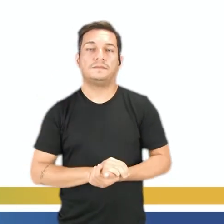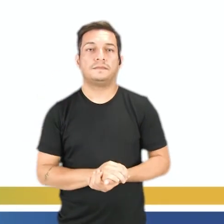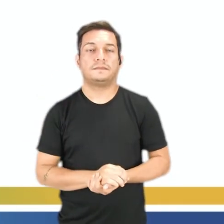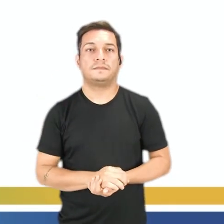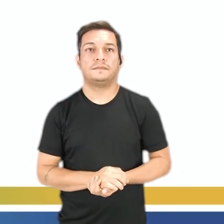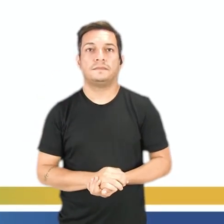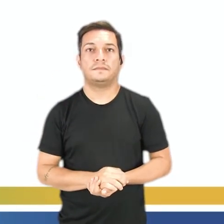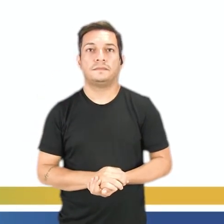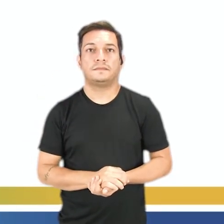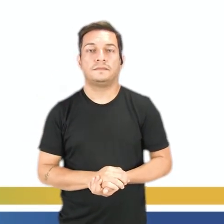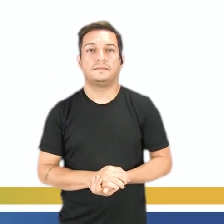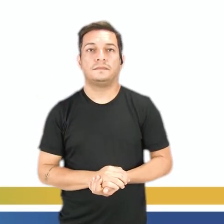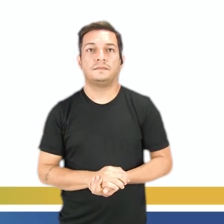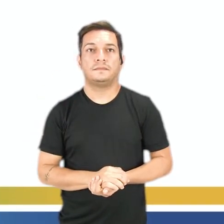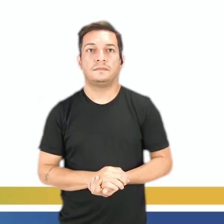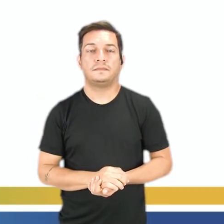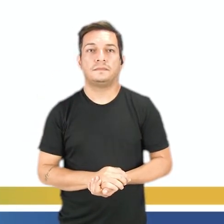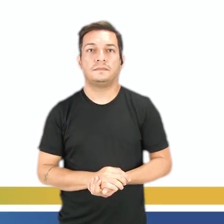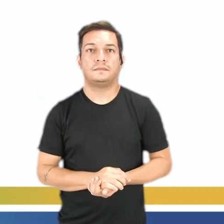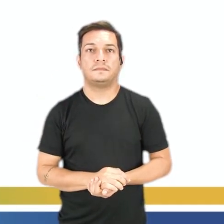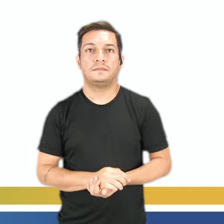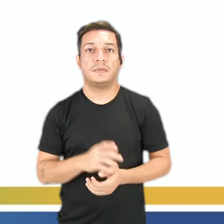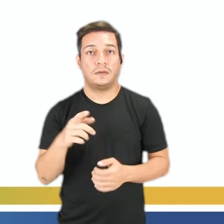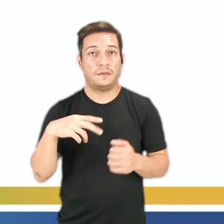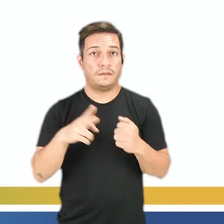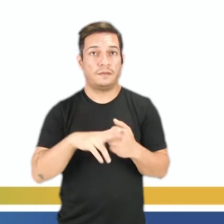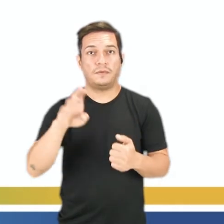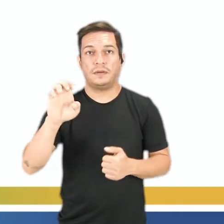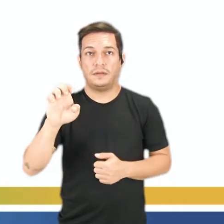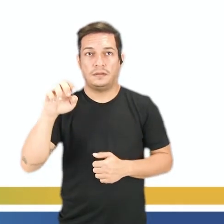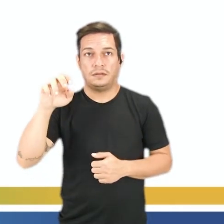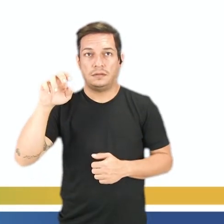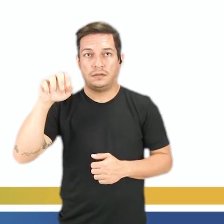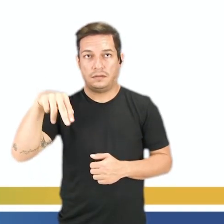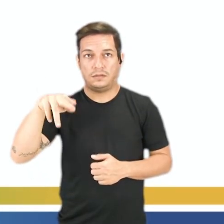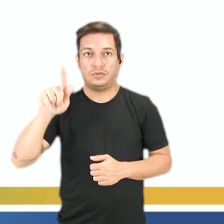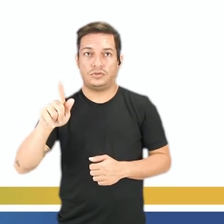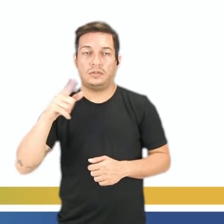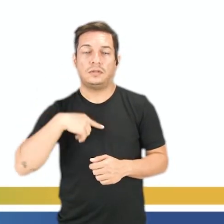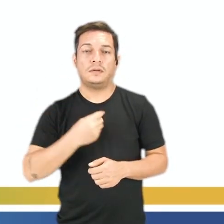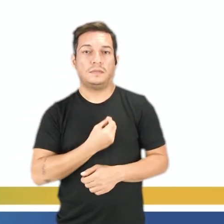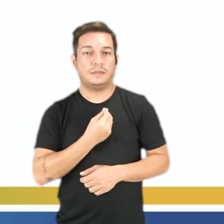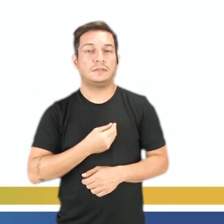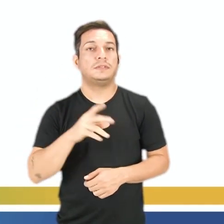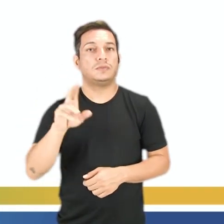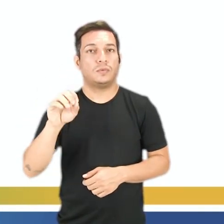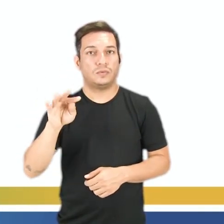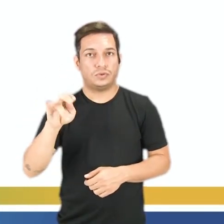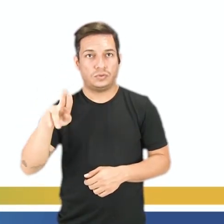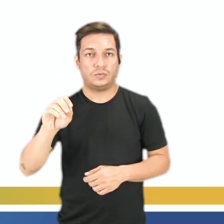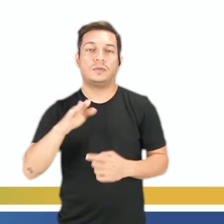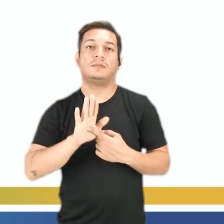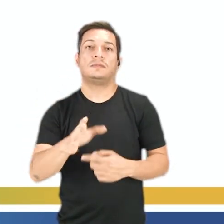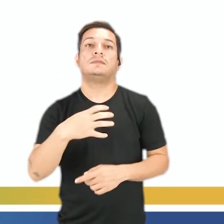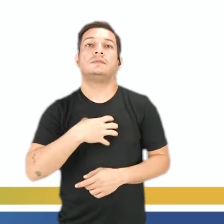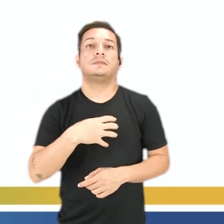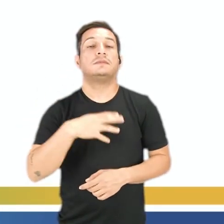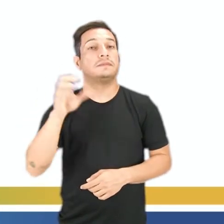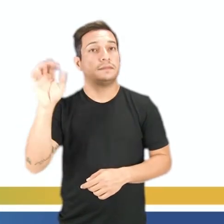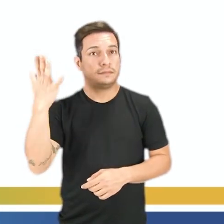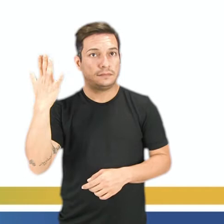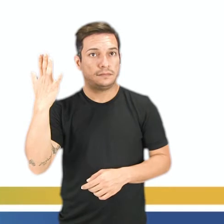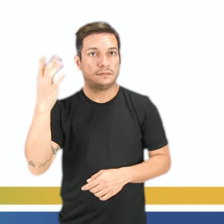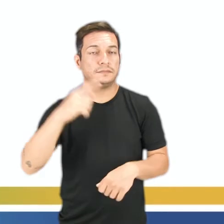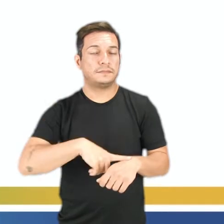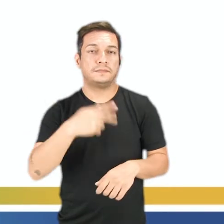é o verbo to be, acrescido de outro verbo com ing, que forma o presente contínuo. Lembra? Indica uma ação